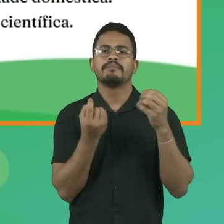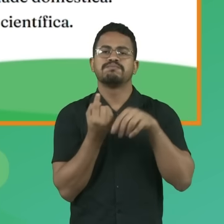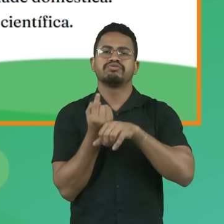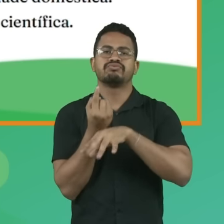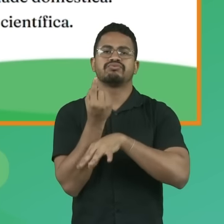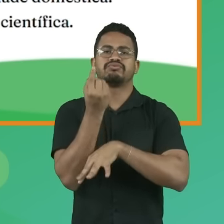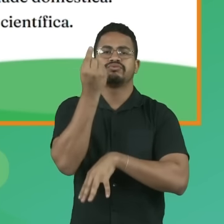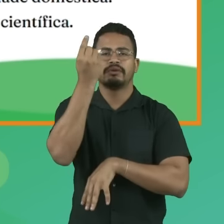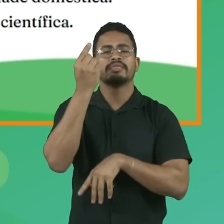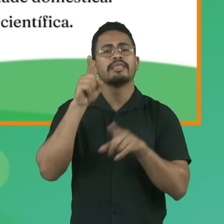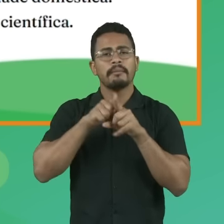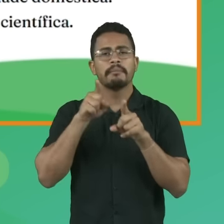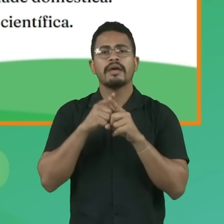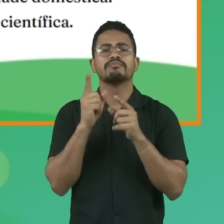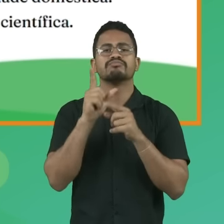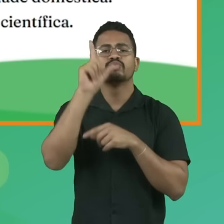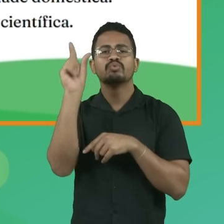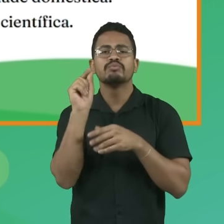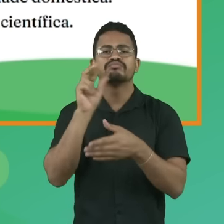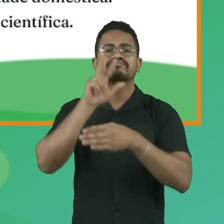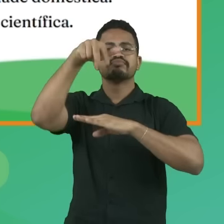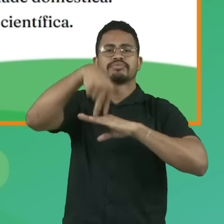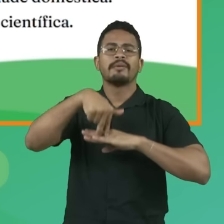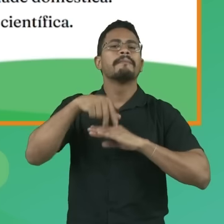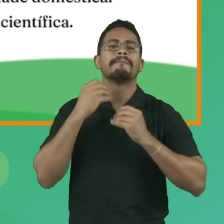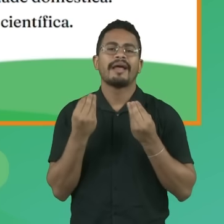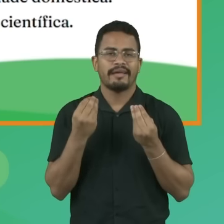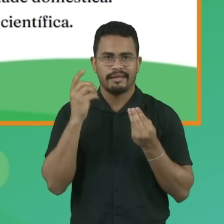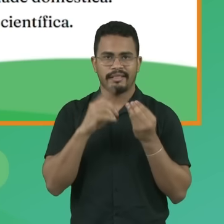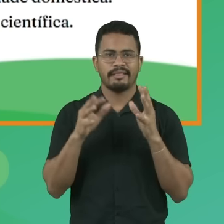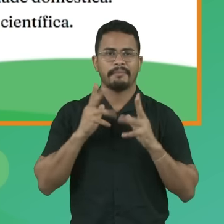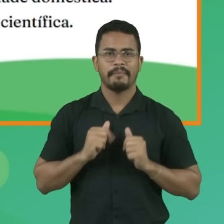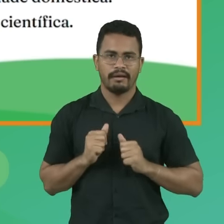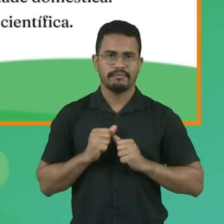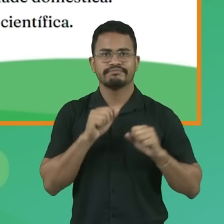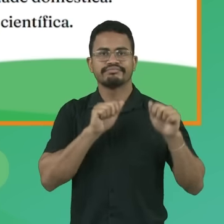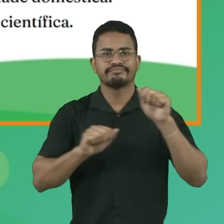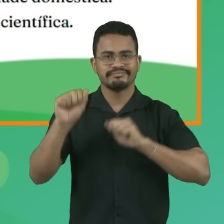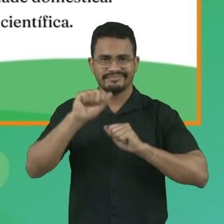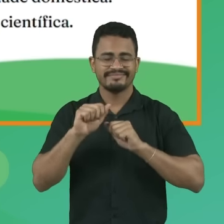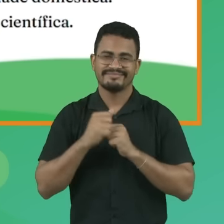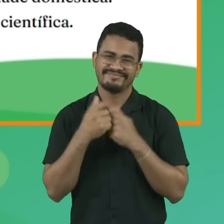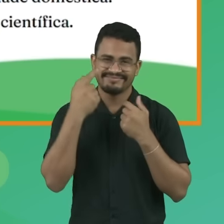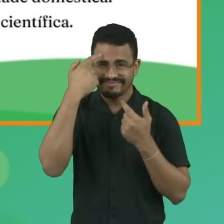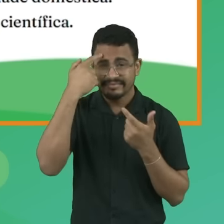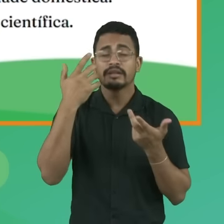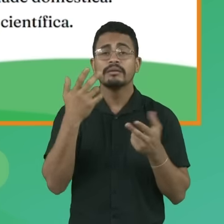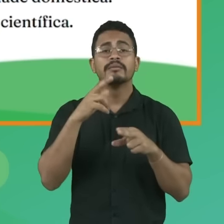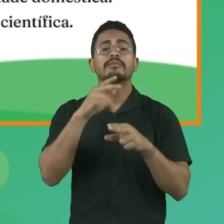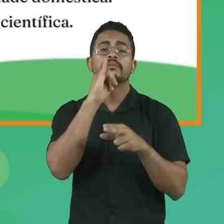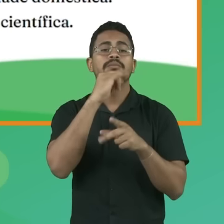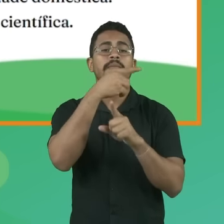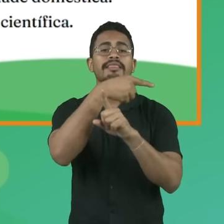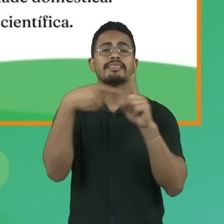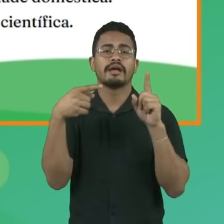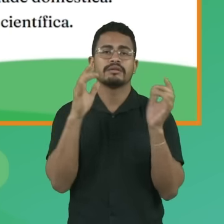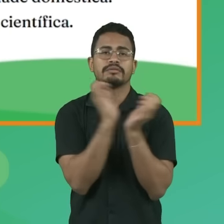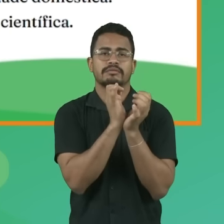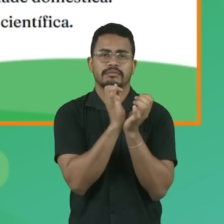E aí vamos para o texto 2. O texto 2 diz assim, metade da nova equipe da NASA é composta por mulheres.